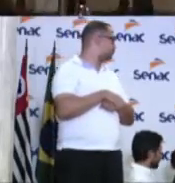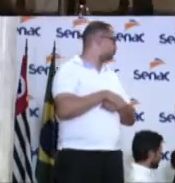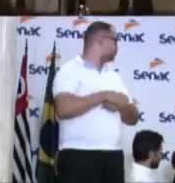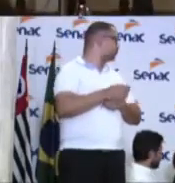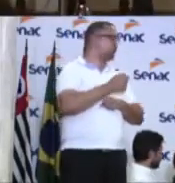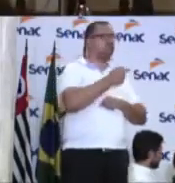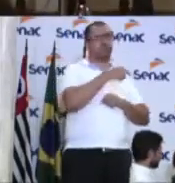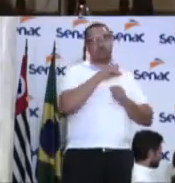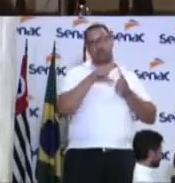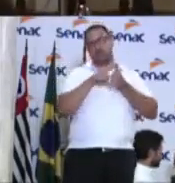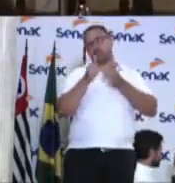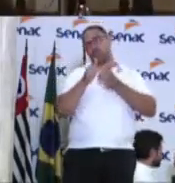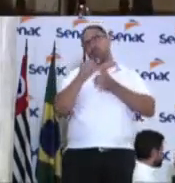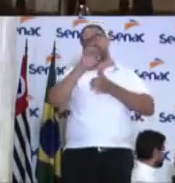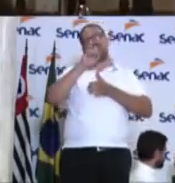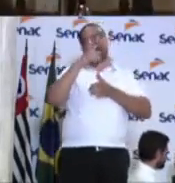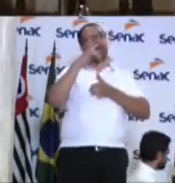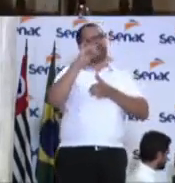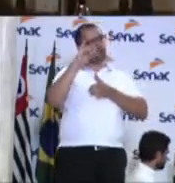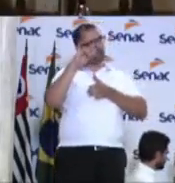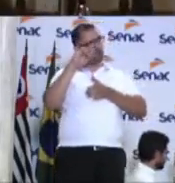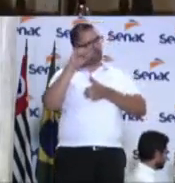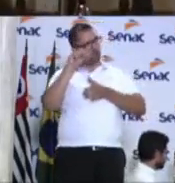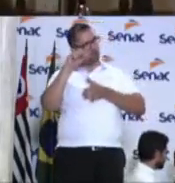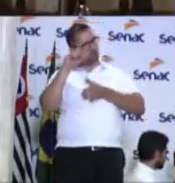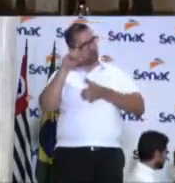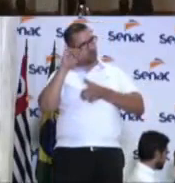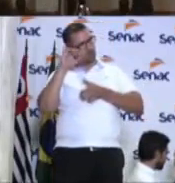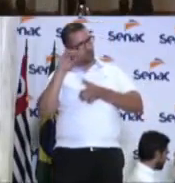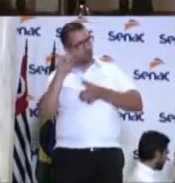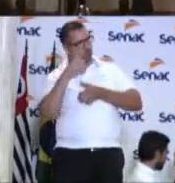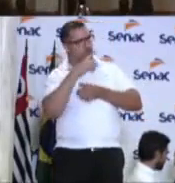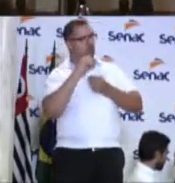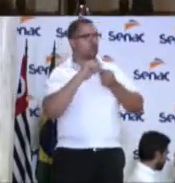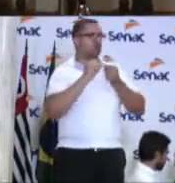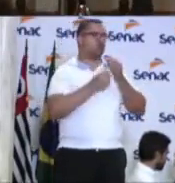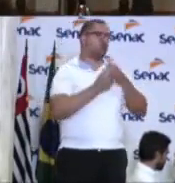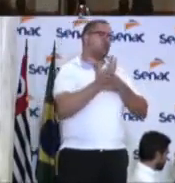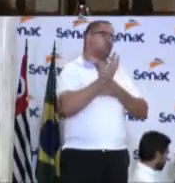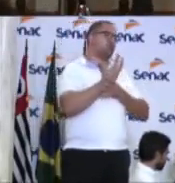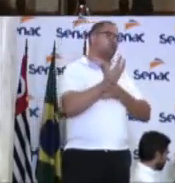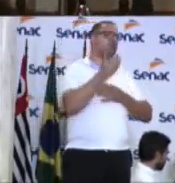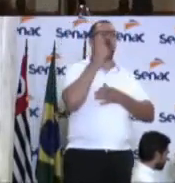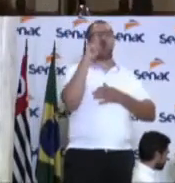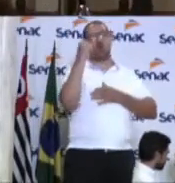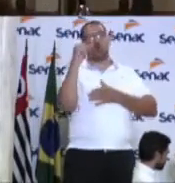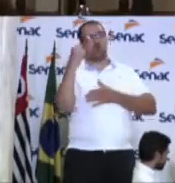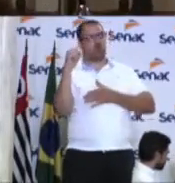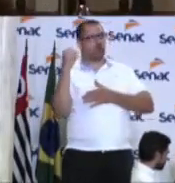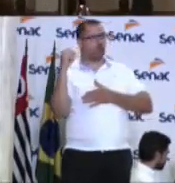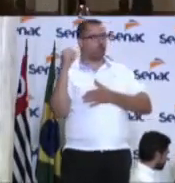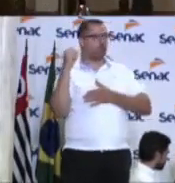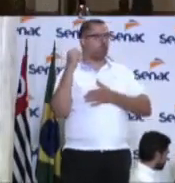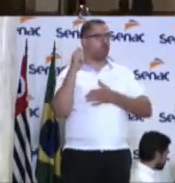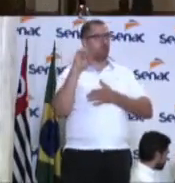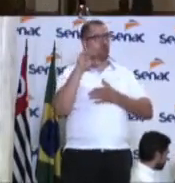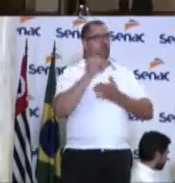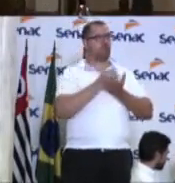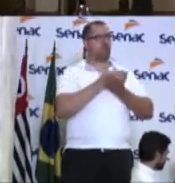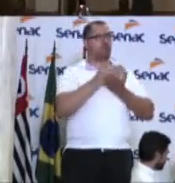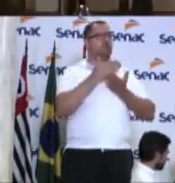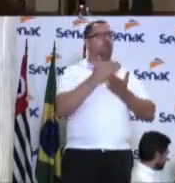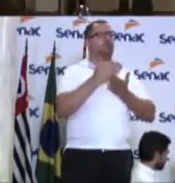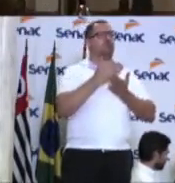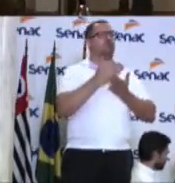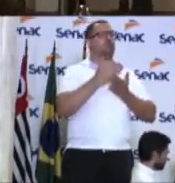Esse aí então é o primeiro episódio, né, de um seriado que a gente criou que tem 8 no total. Só começando a falar um